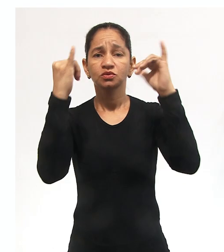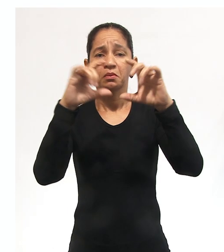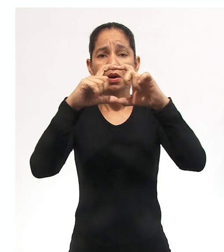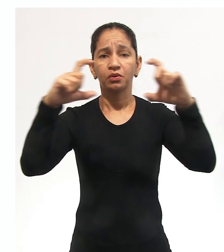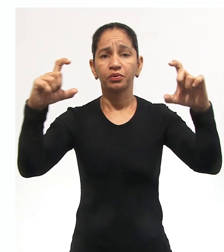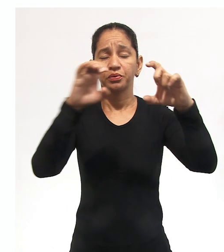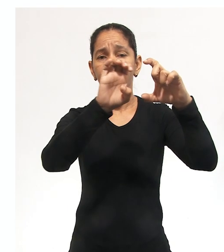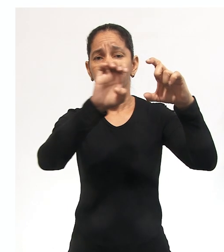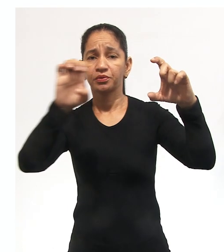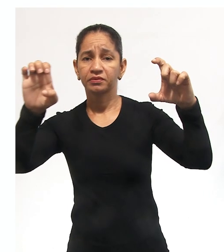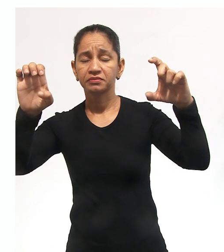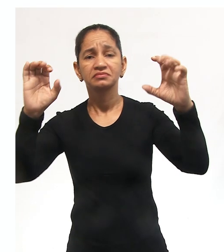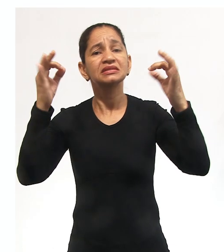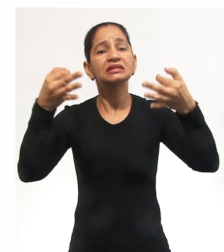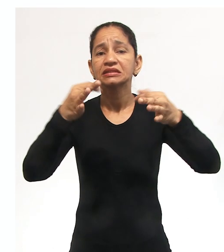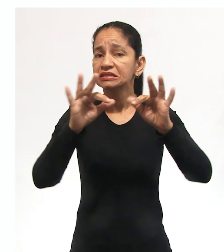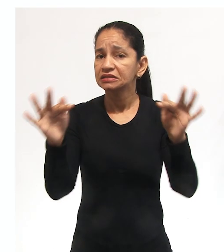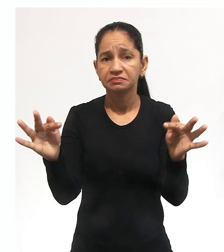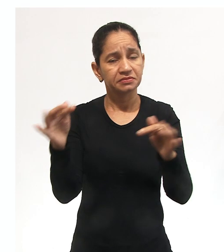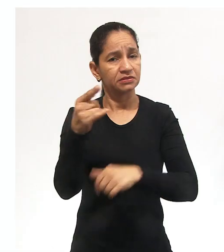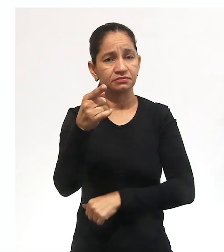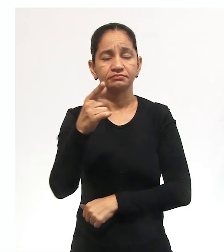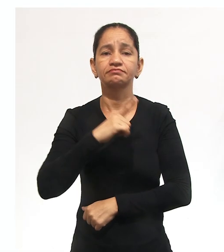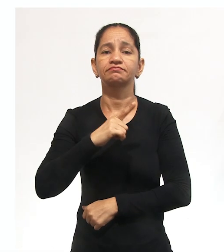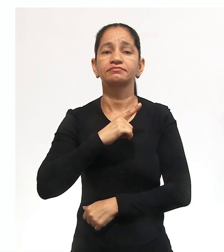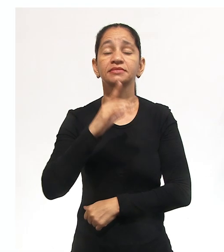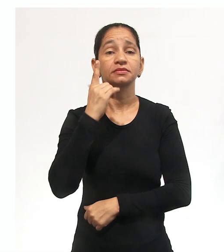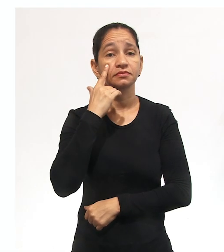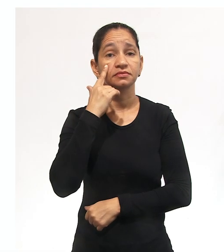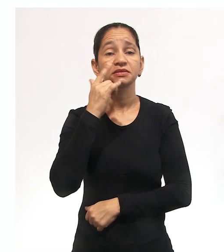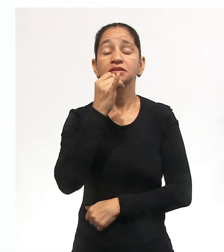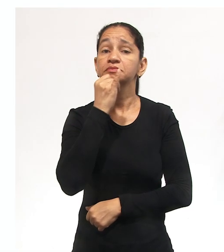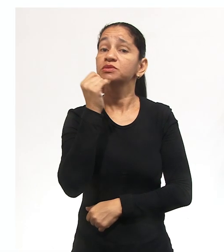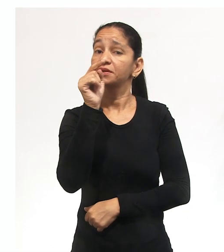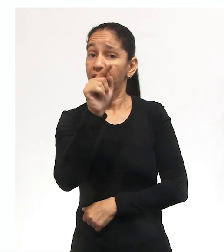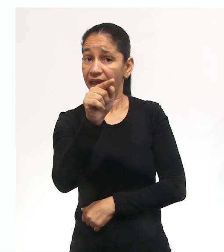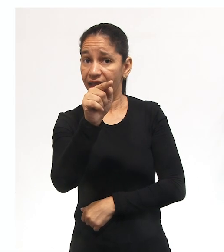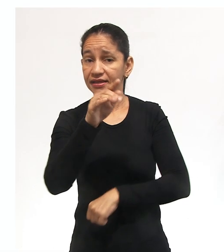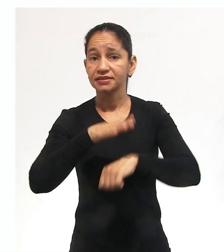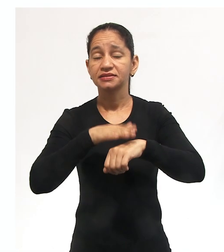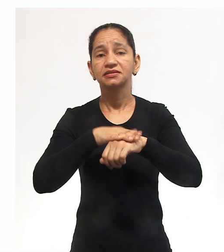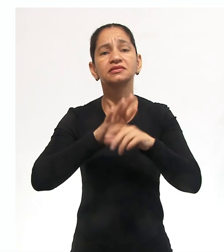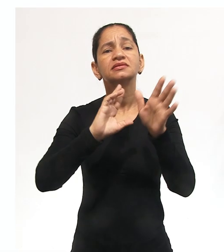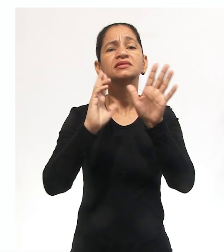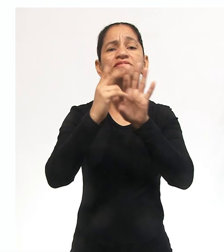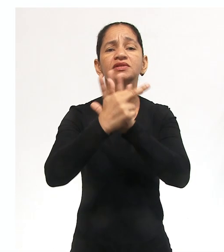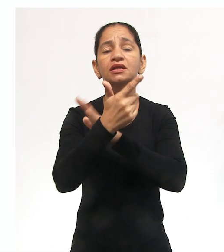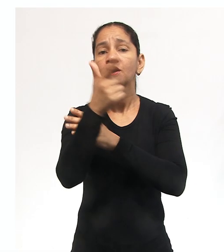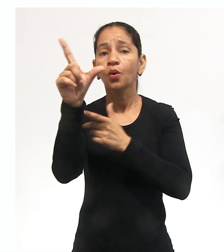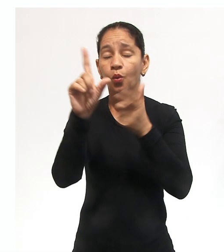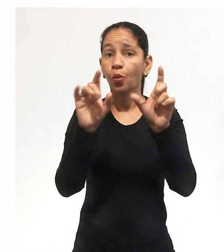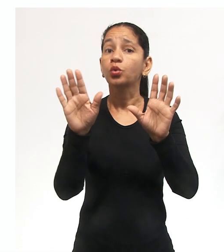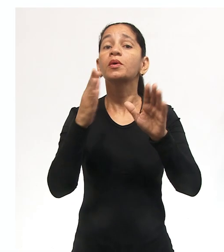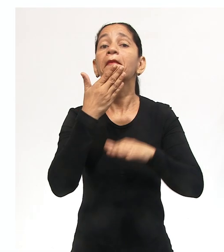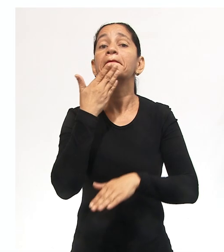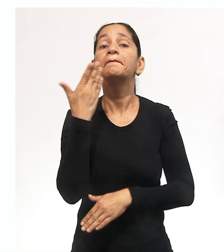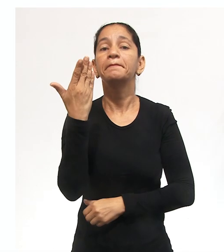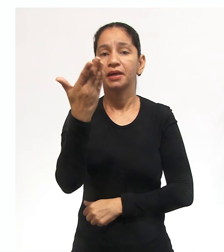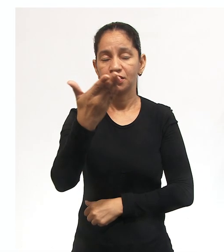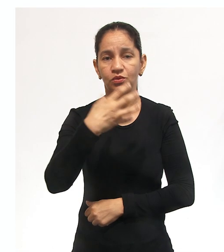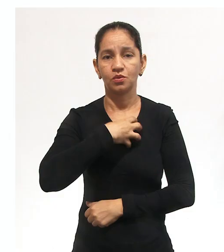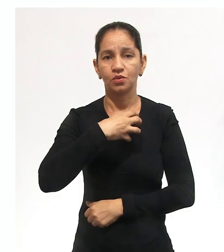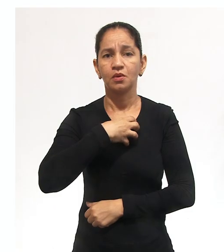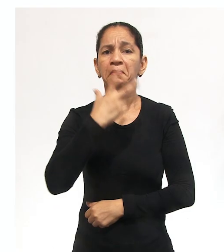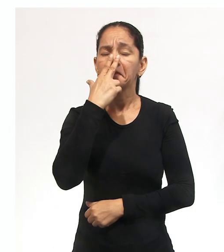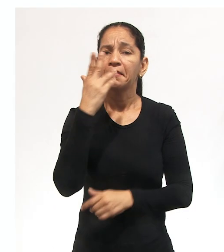fórmula. Então, a gente vai ter a taxa aqui. Nesse caso aqui, como a gente tem várias outras operações, por